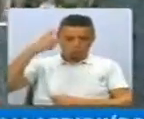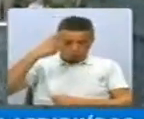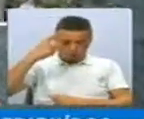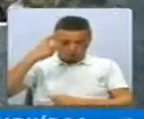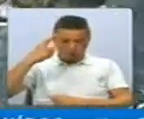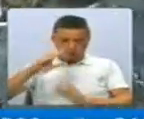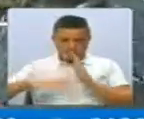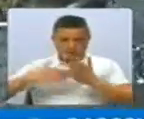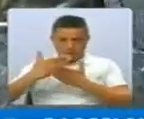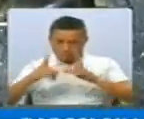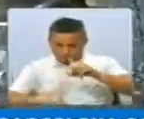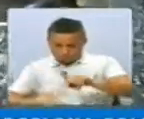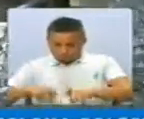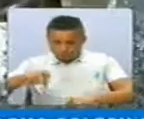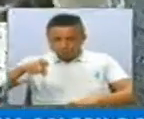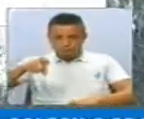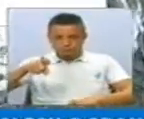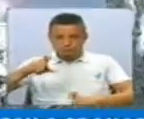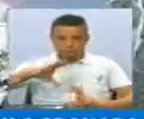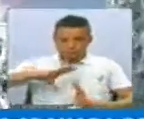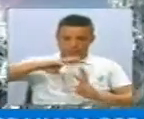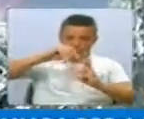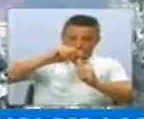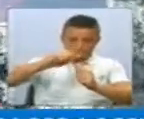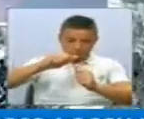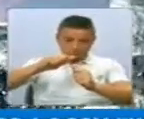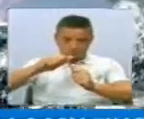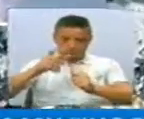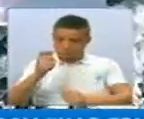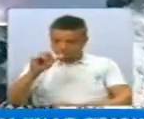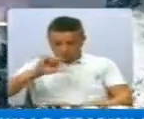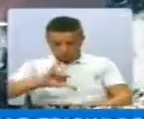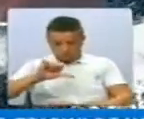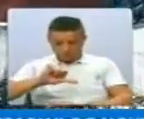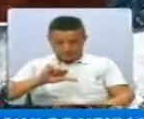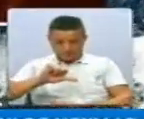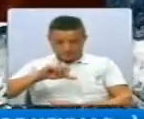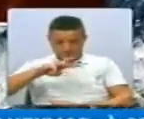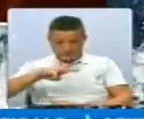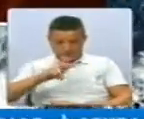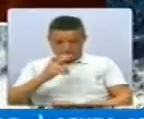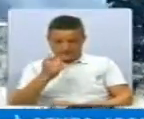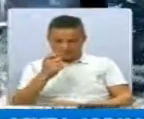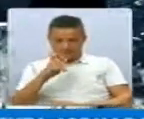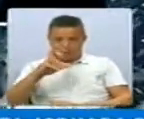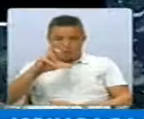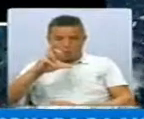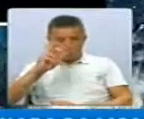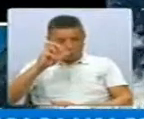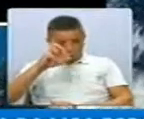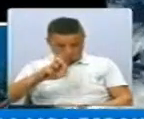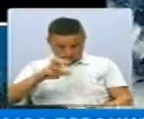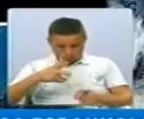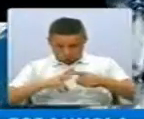permitiu a fuga da atmosfera. E, portanto, a Maven está equipada com 8 instrumentos científicos. Nós não